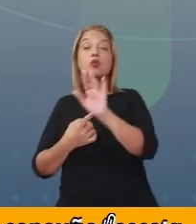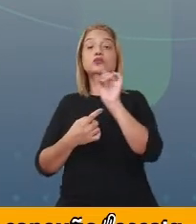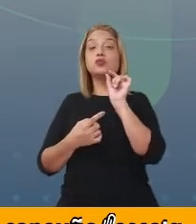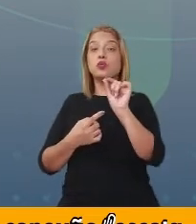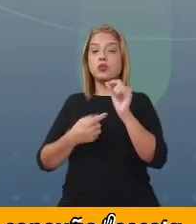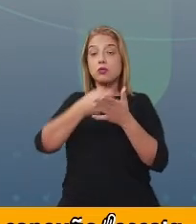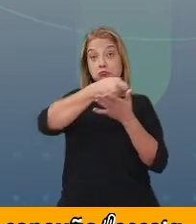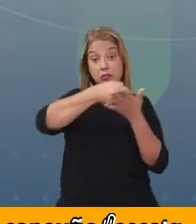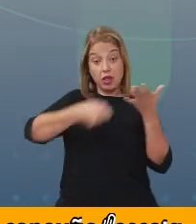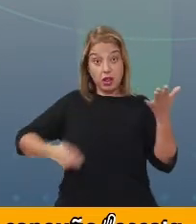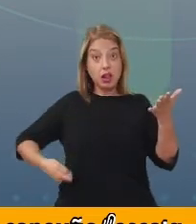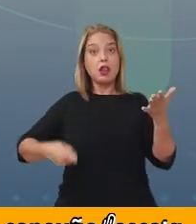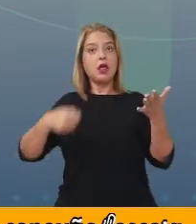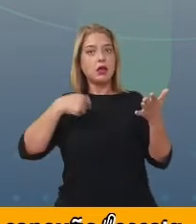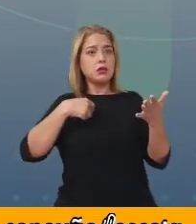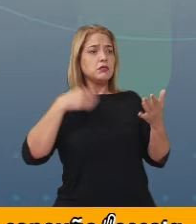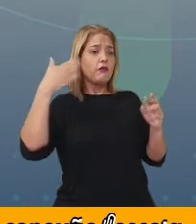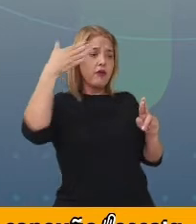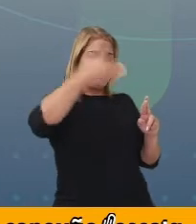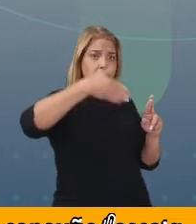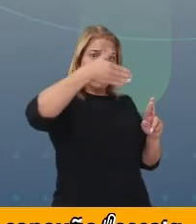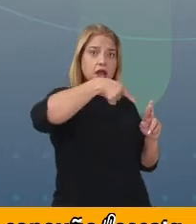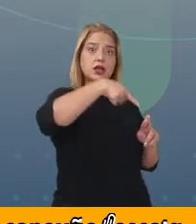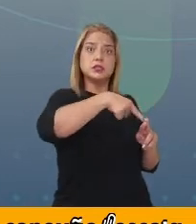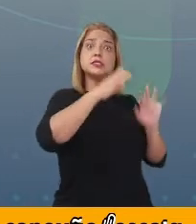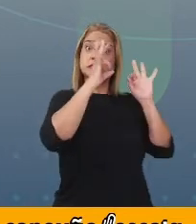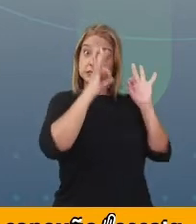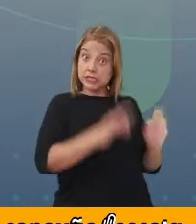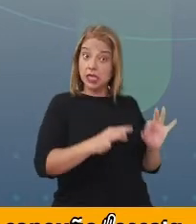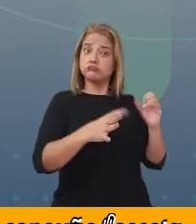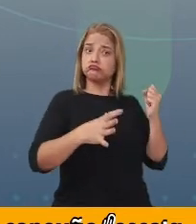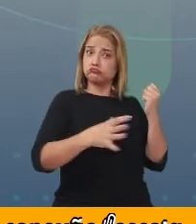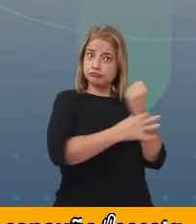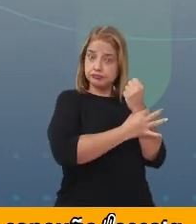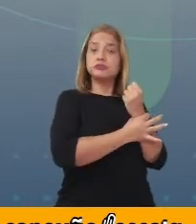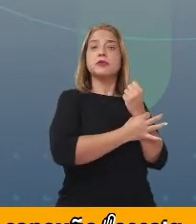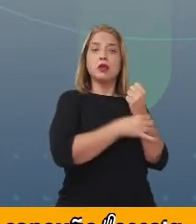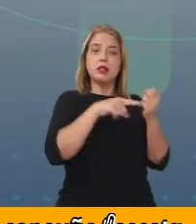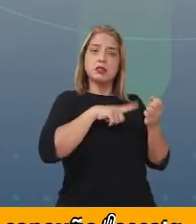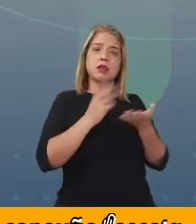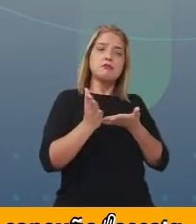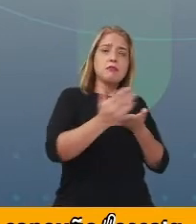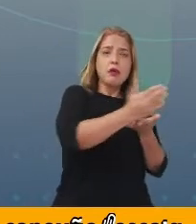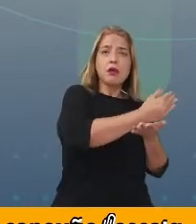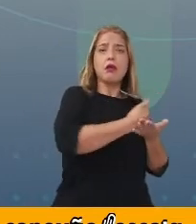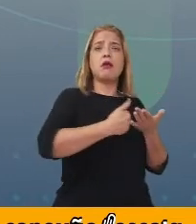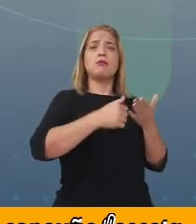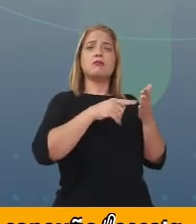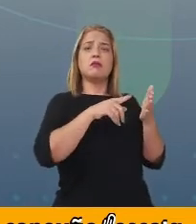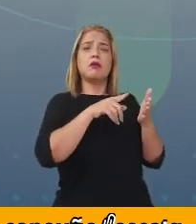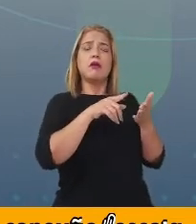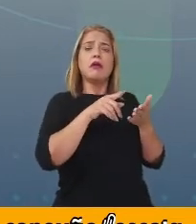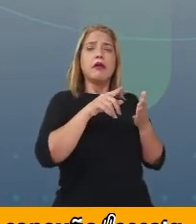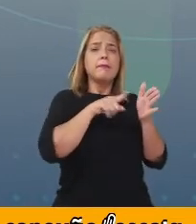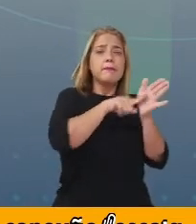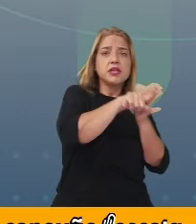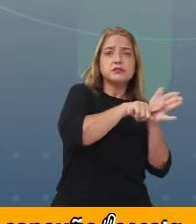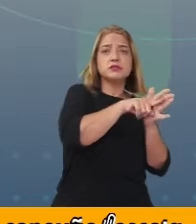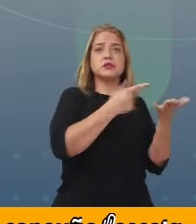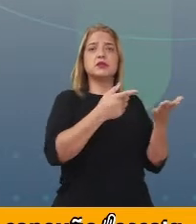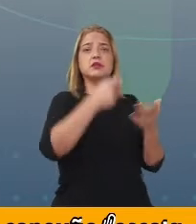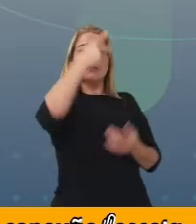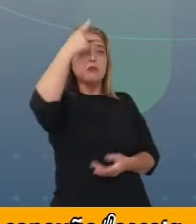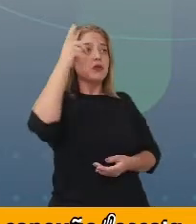fonte confiável que pode apresentar dados de pesquisa ou algum